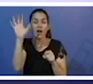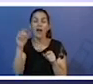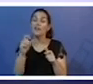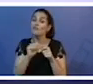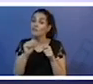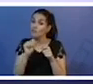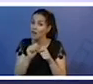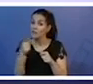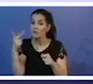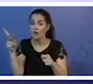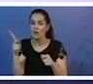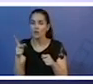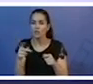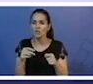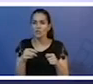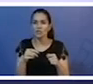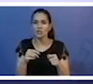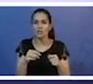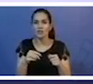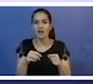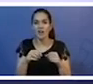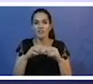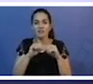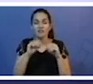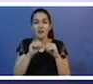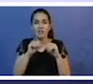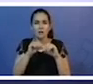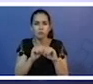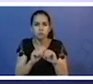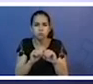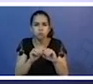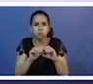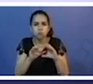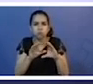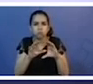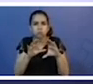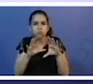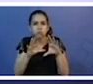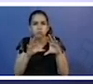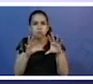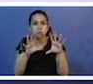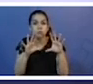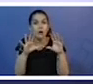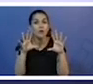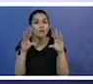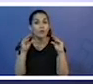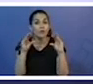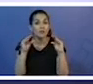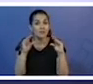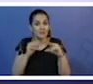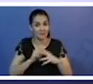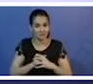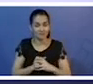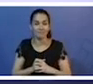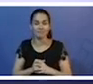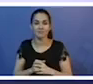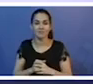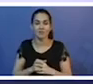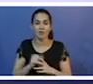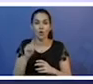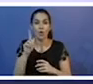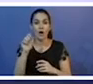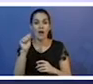que a massa fique cheia de bolhas, né? E aí quando você assa, a massa fica fofinha e o gás carbônico é eliminado durante